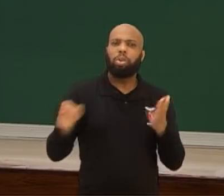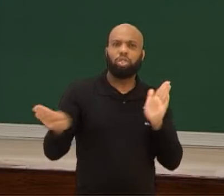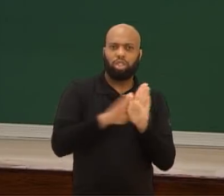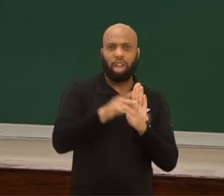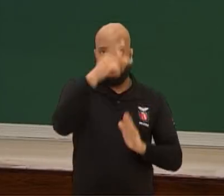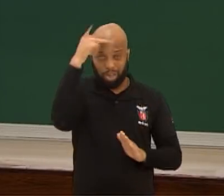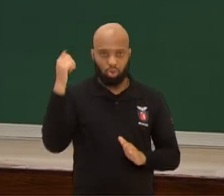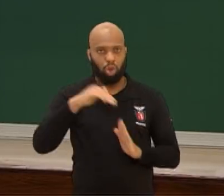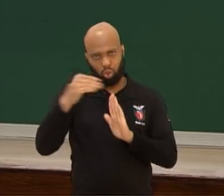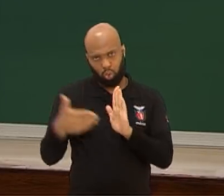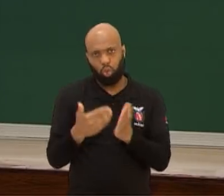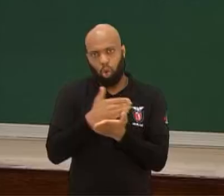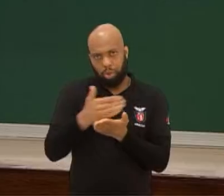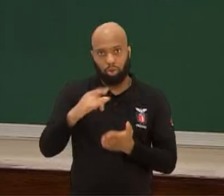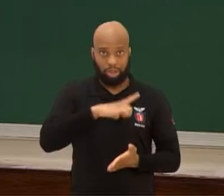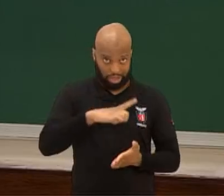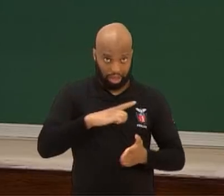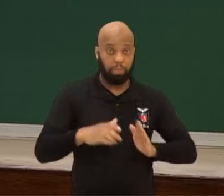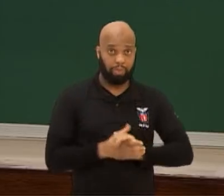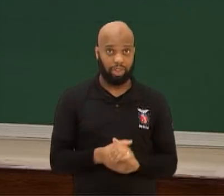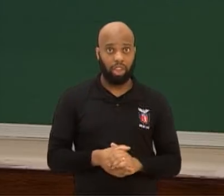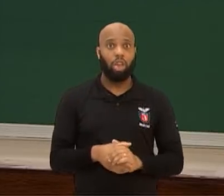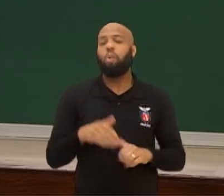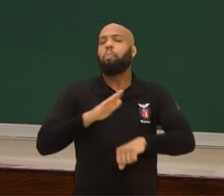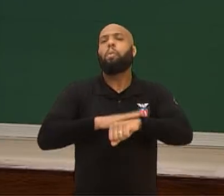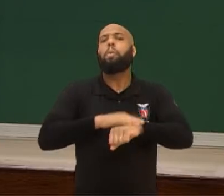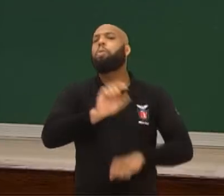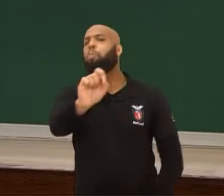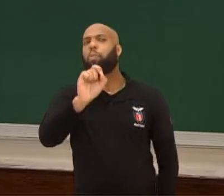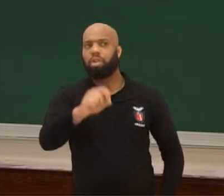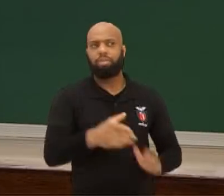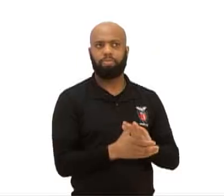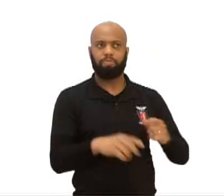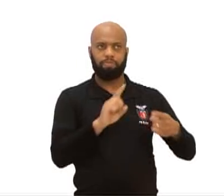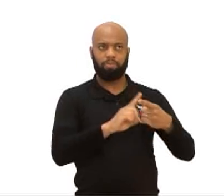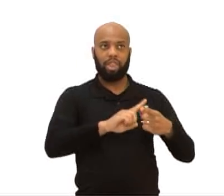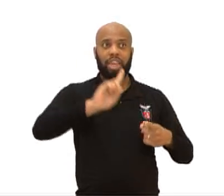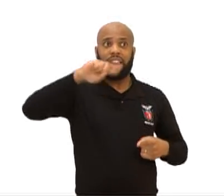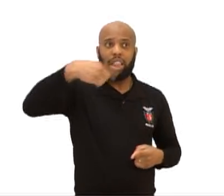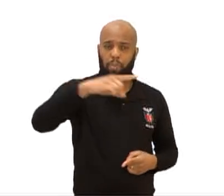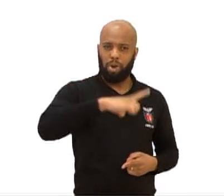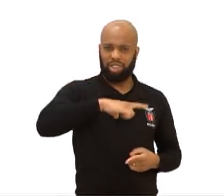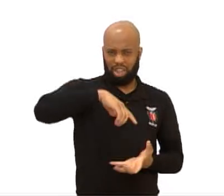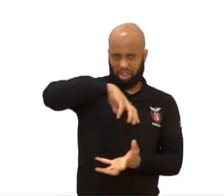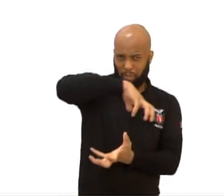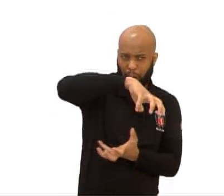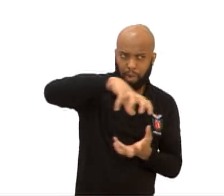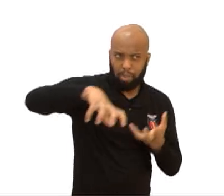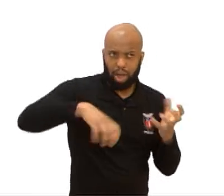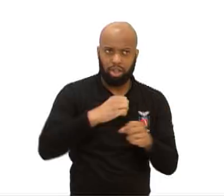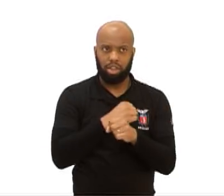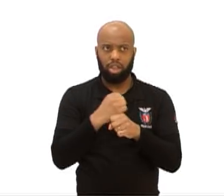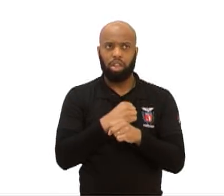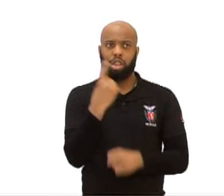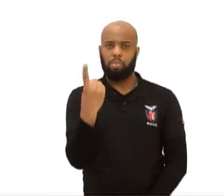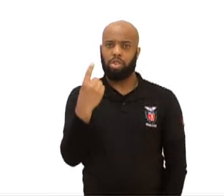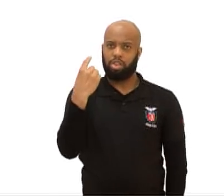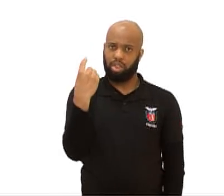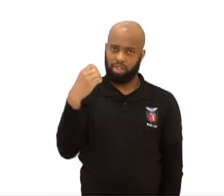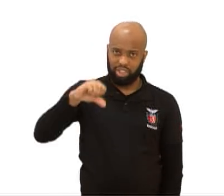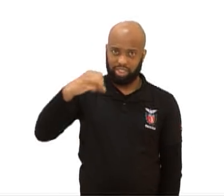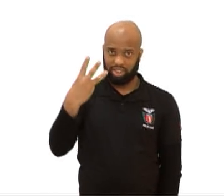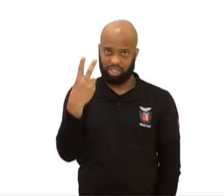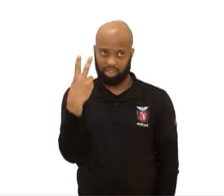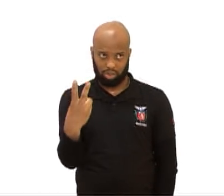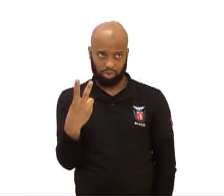nas casas das pessoas. Qual foi esse momento? Primeira alternativa, após a Revolução de